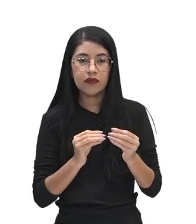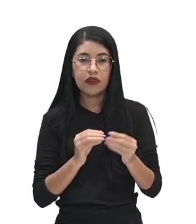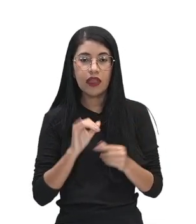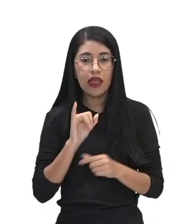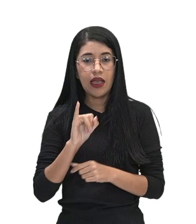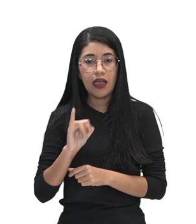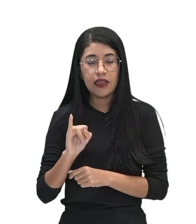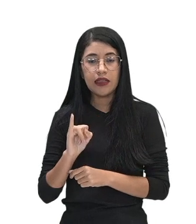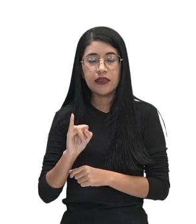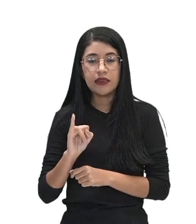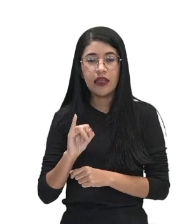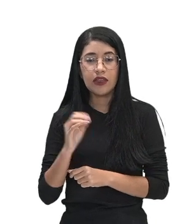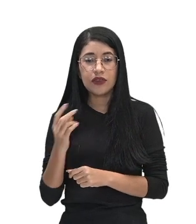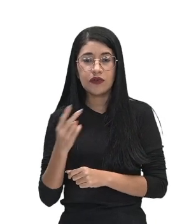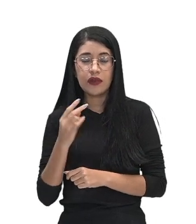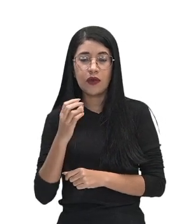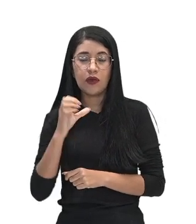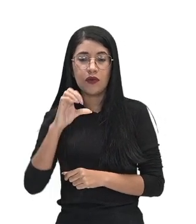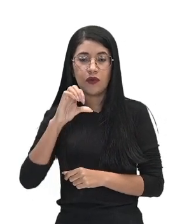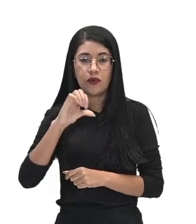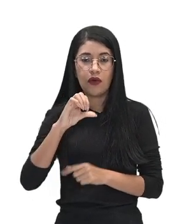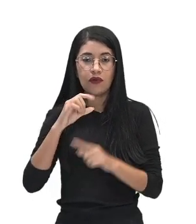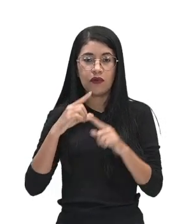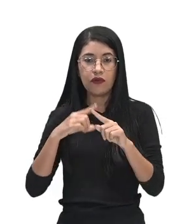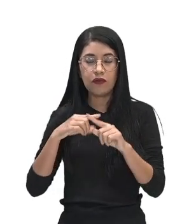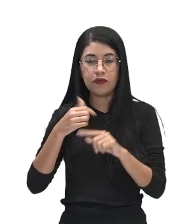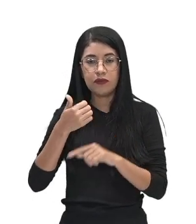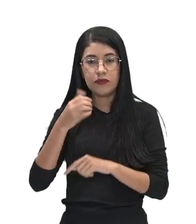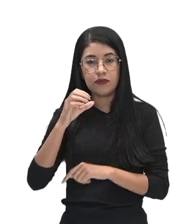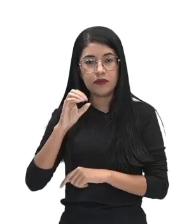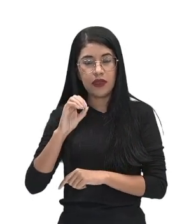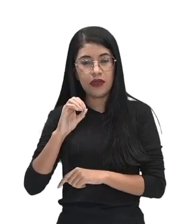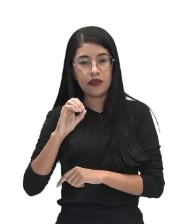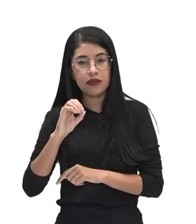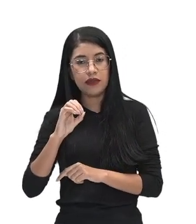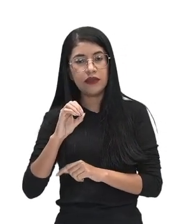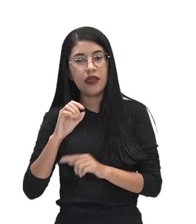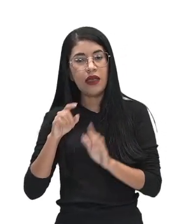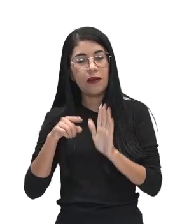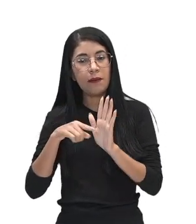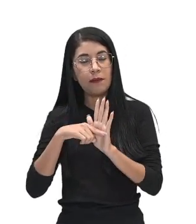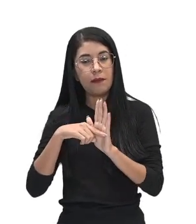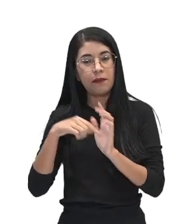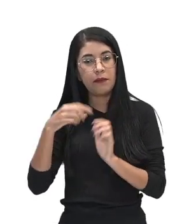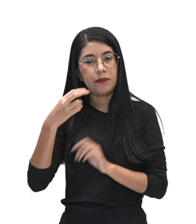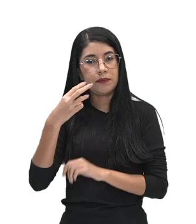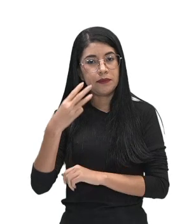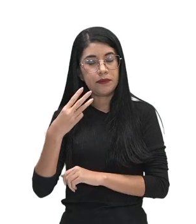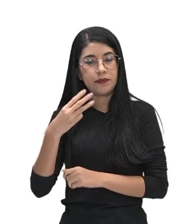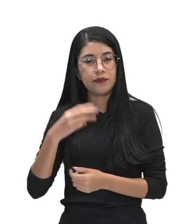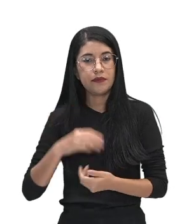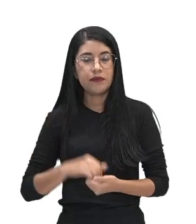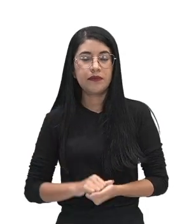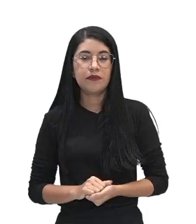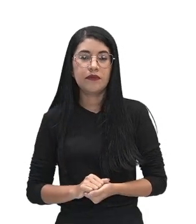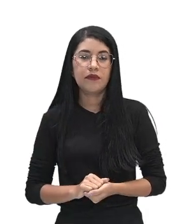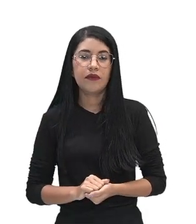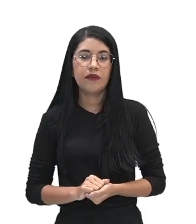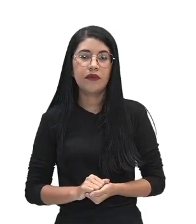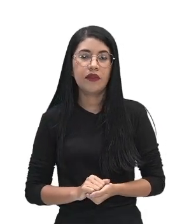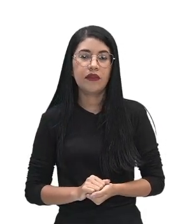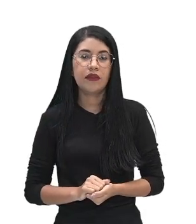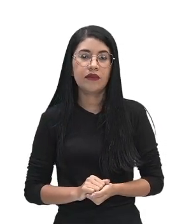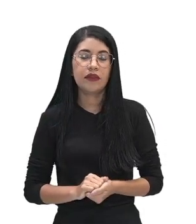de corrente, que é 9 vezes 10 elevado a menos 3. Ele me deu o número, e isso